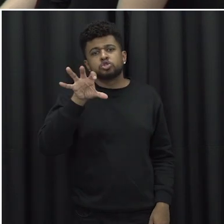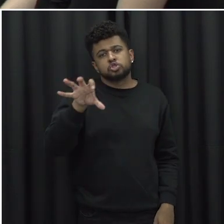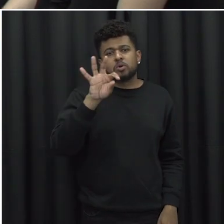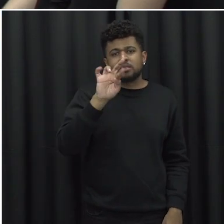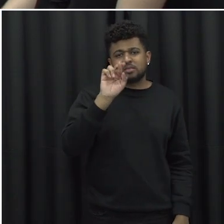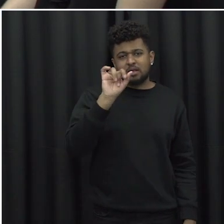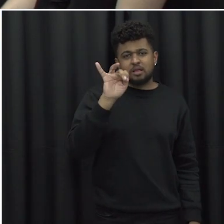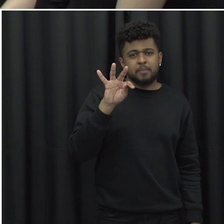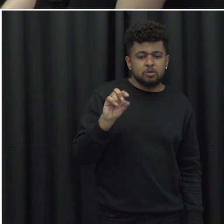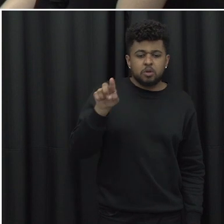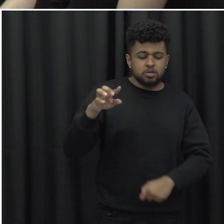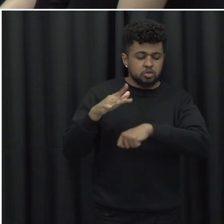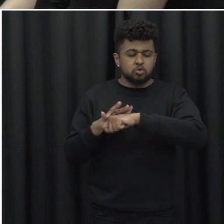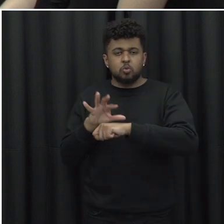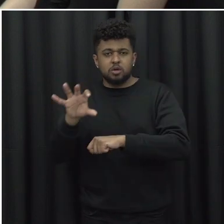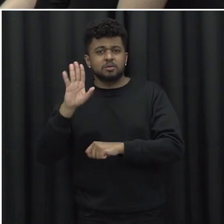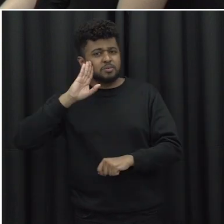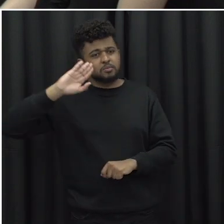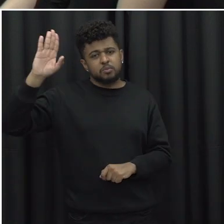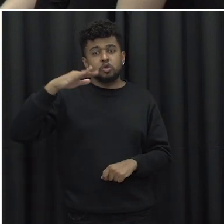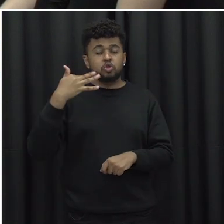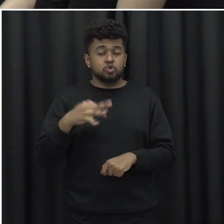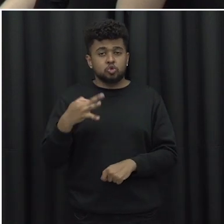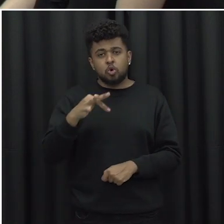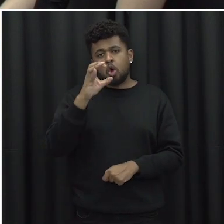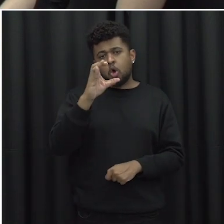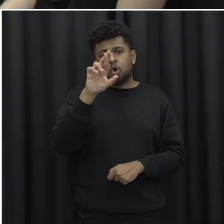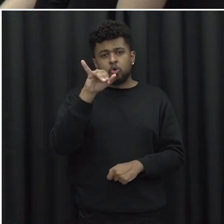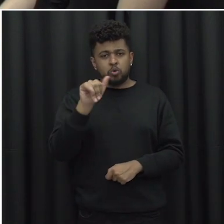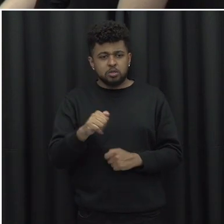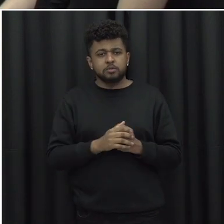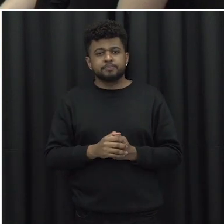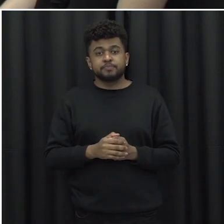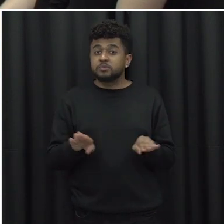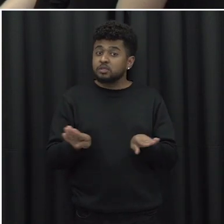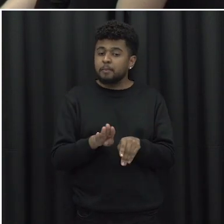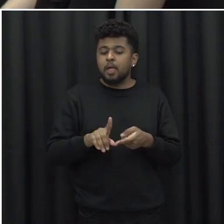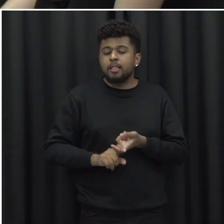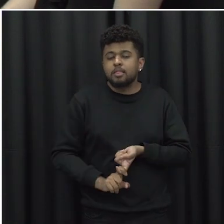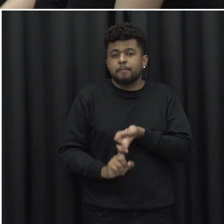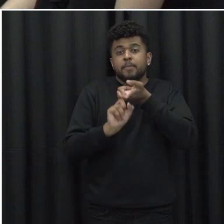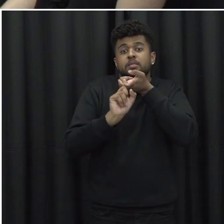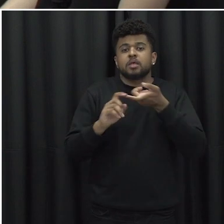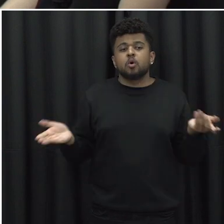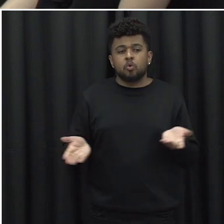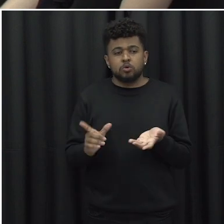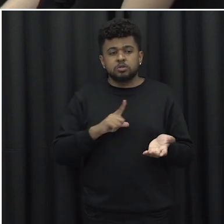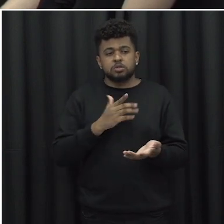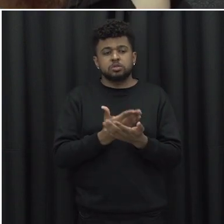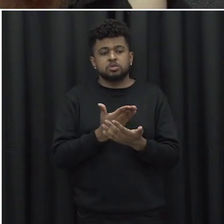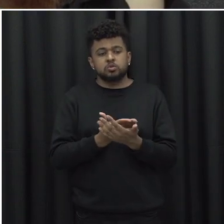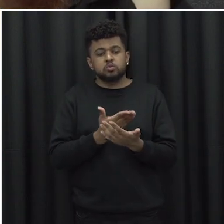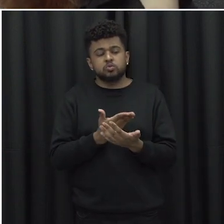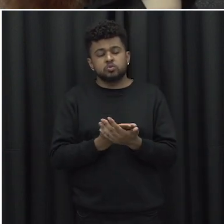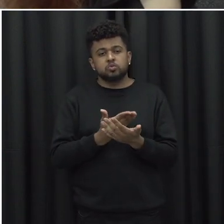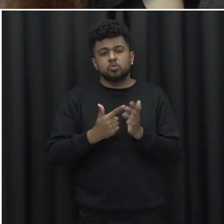o melhor tipo de tratamento para esse tipo de doença, principalmente para dor crônica. Sim. E até na questão da dependência,